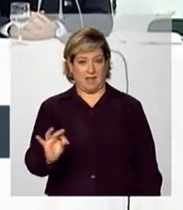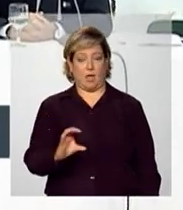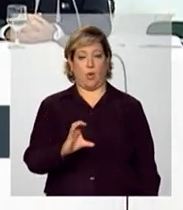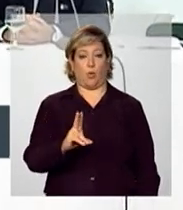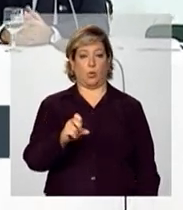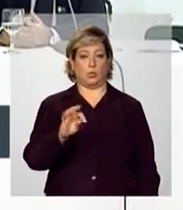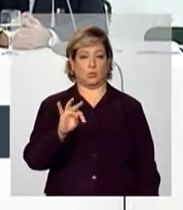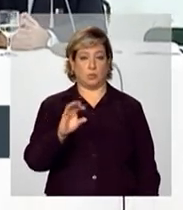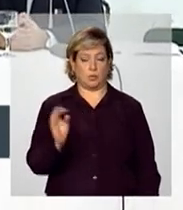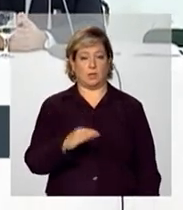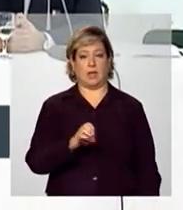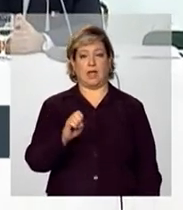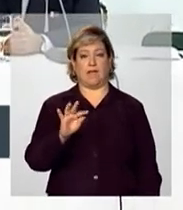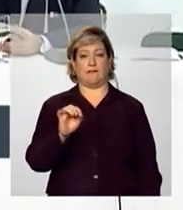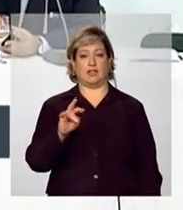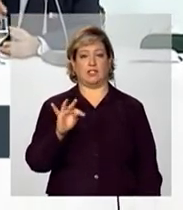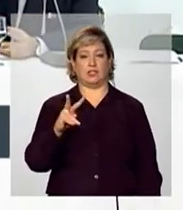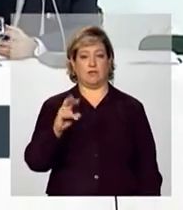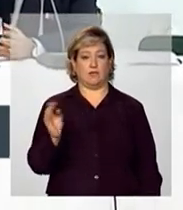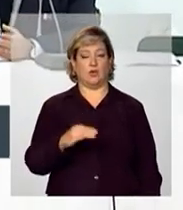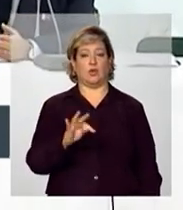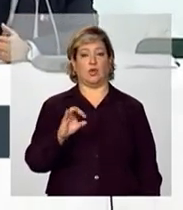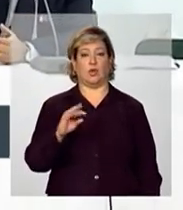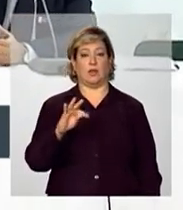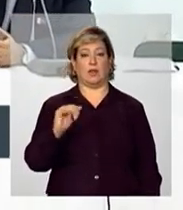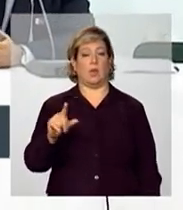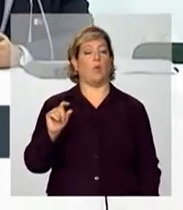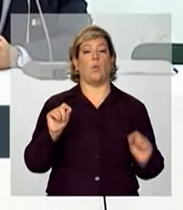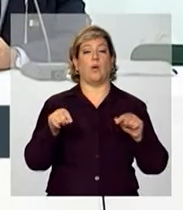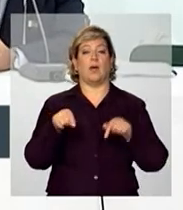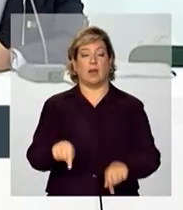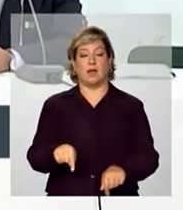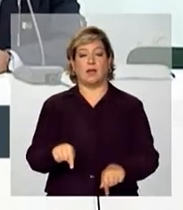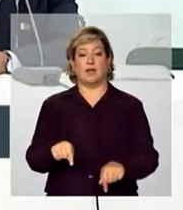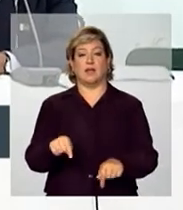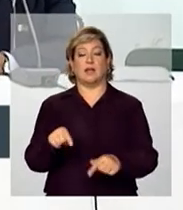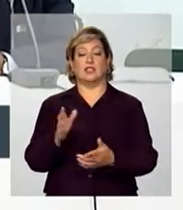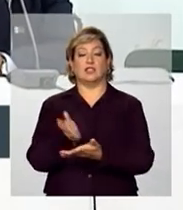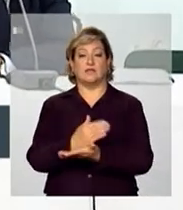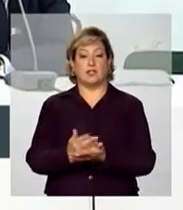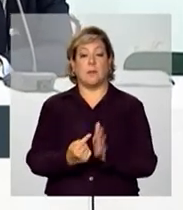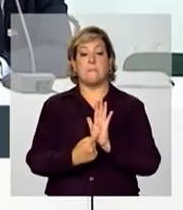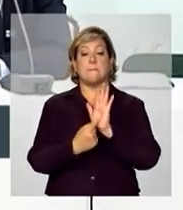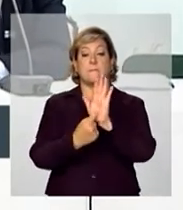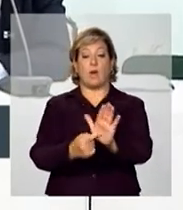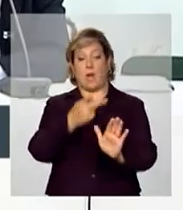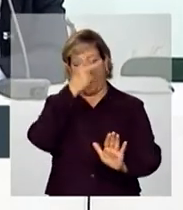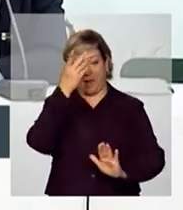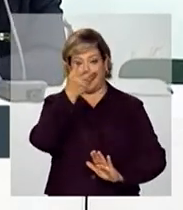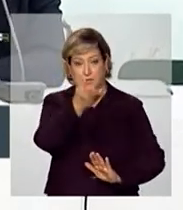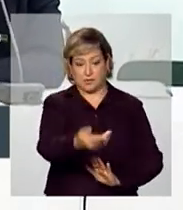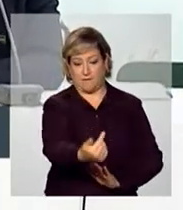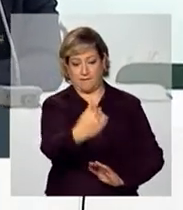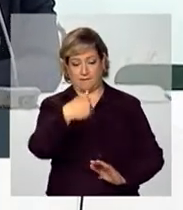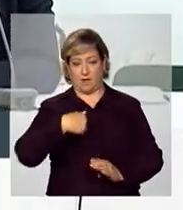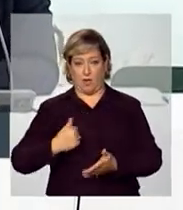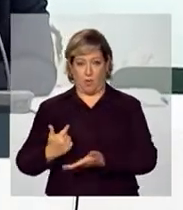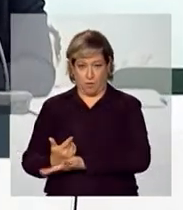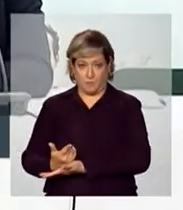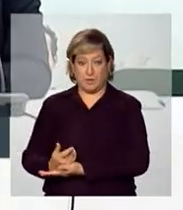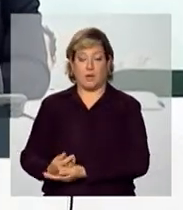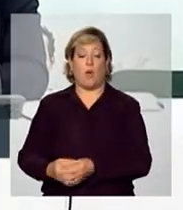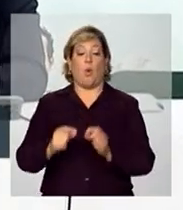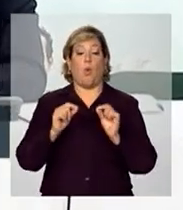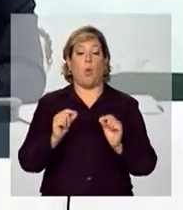que nada mais é do que dividir mostrar para o cliente o que que de fato está